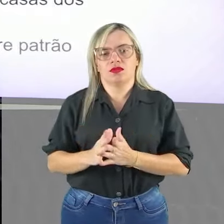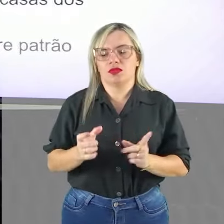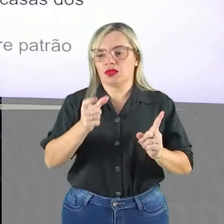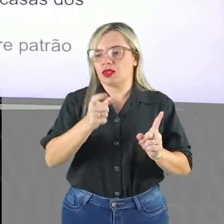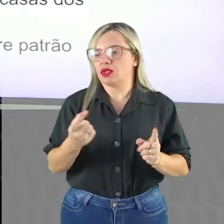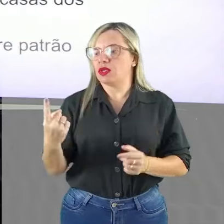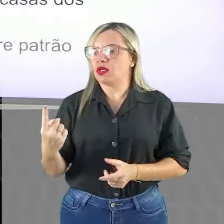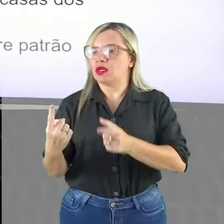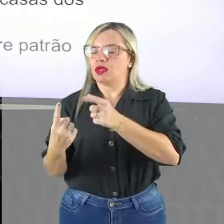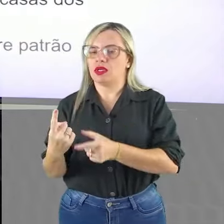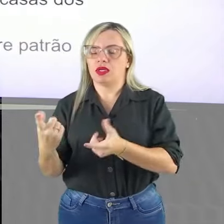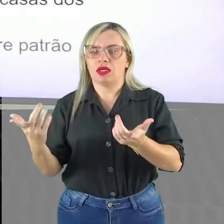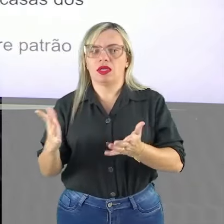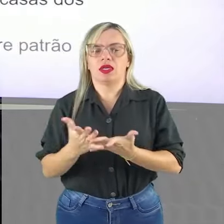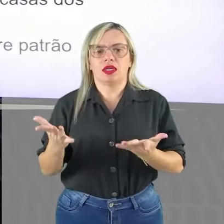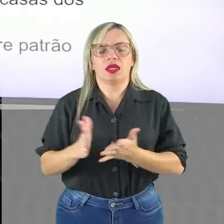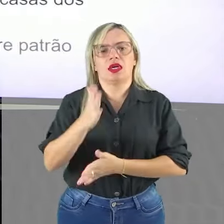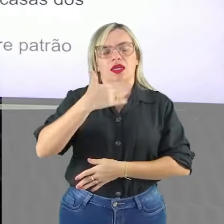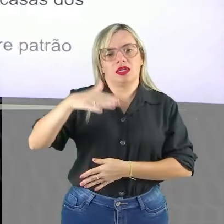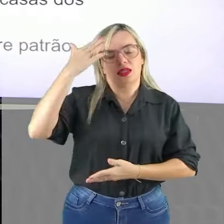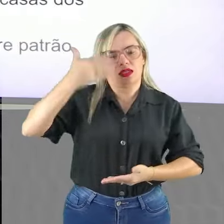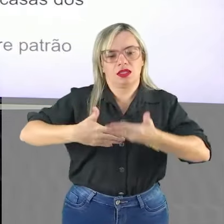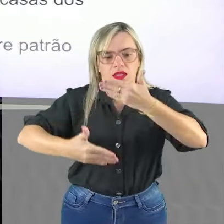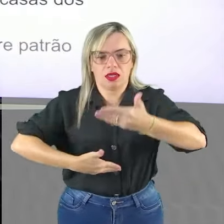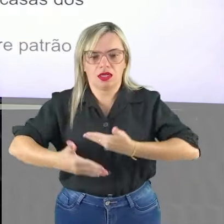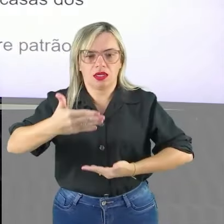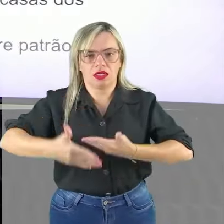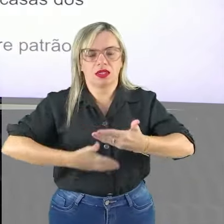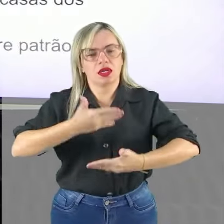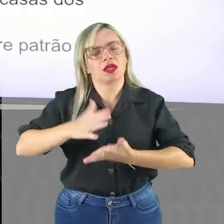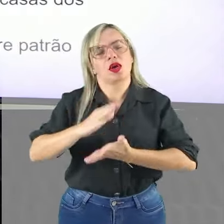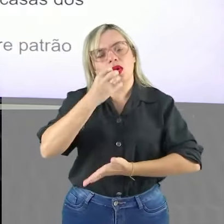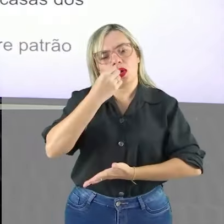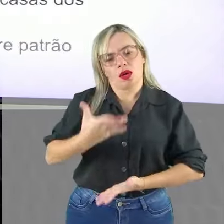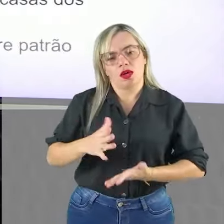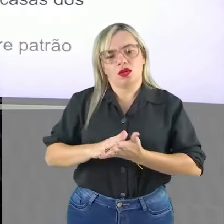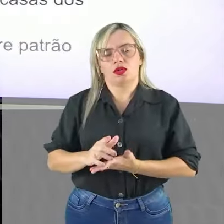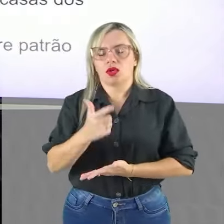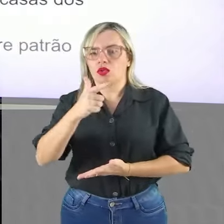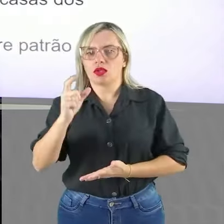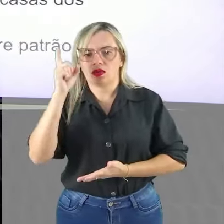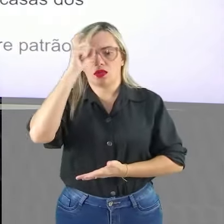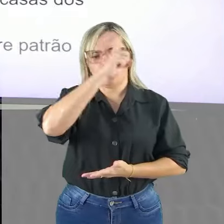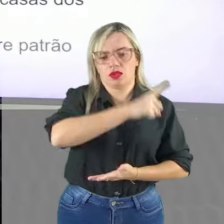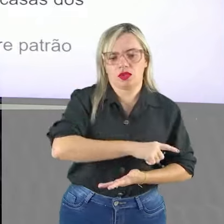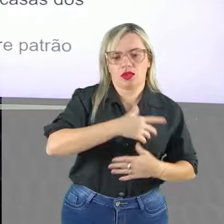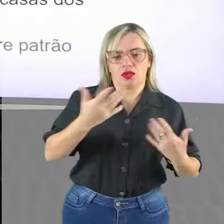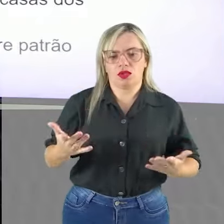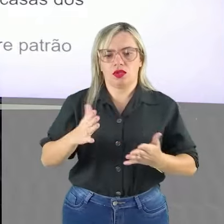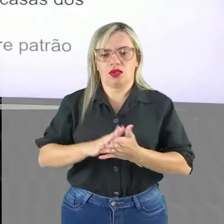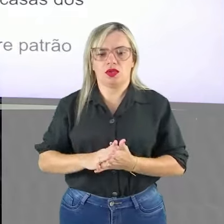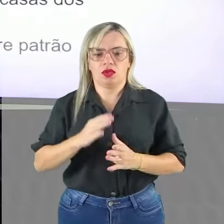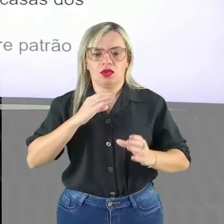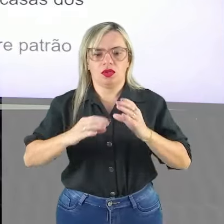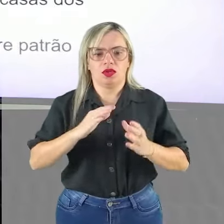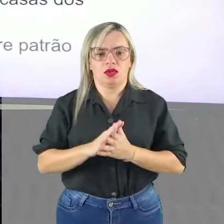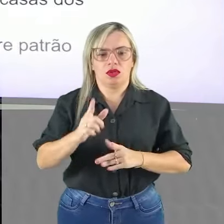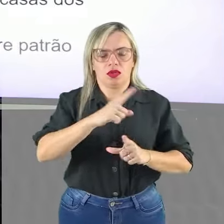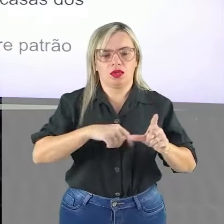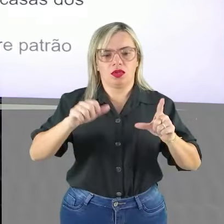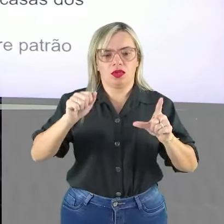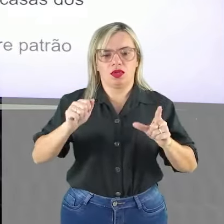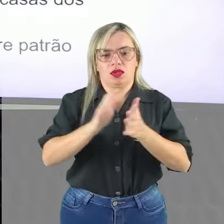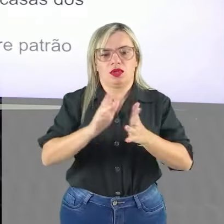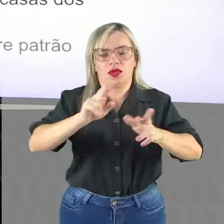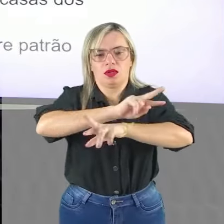e replica então não houve dificuldade de comunicação então baseada na nossa leitura nos questionamentos que eu acabei de falar a alternativa correta